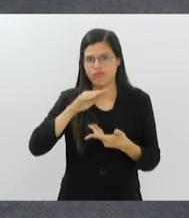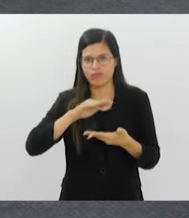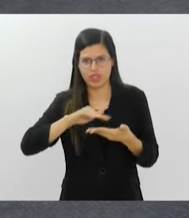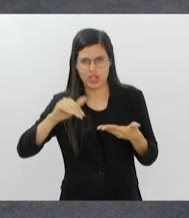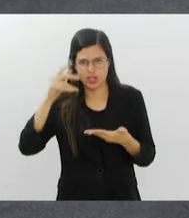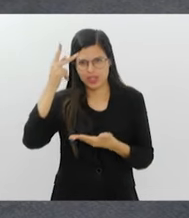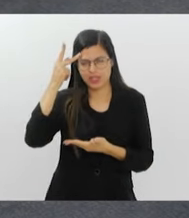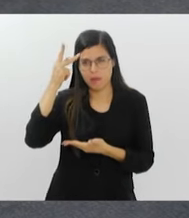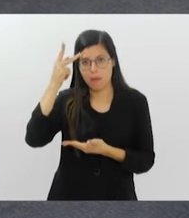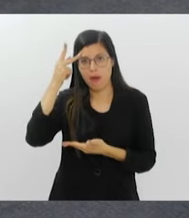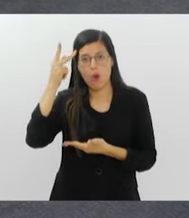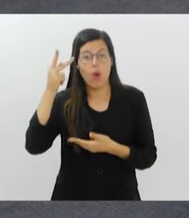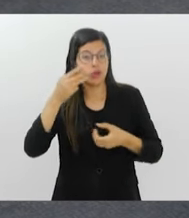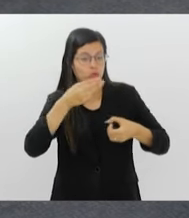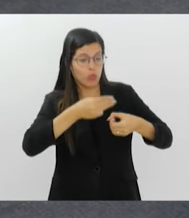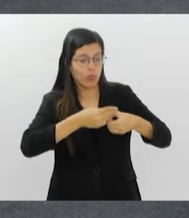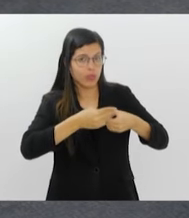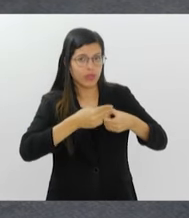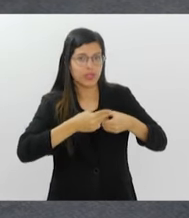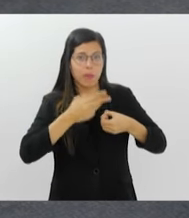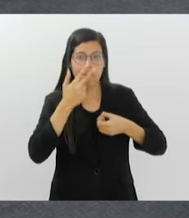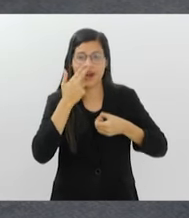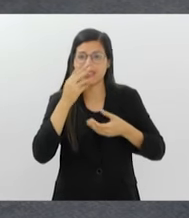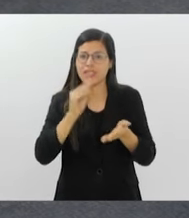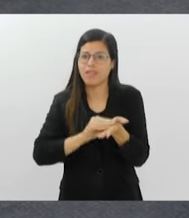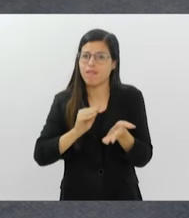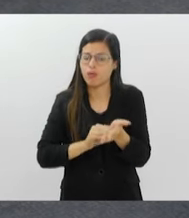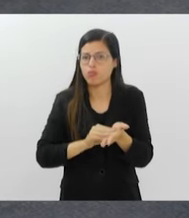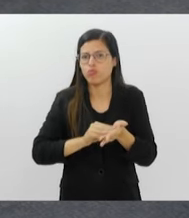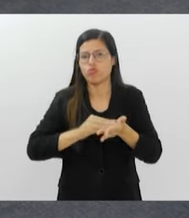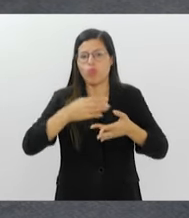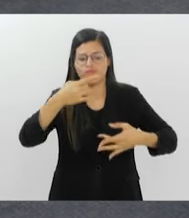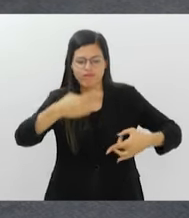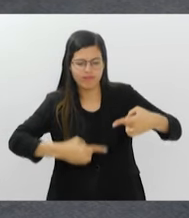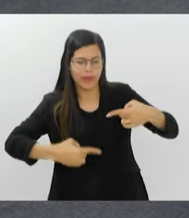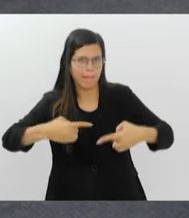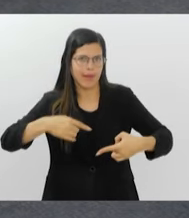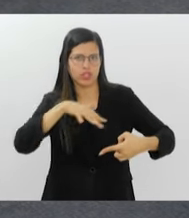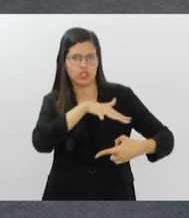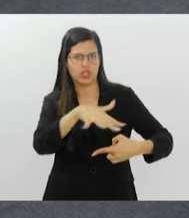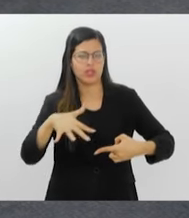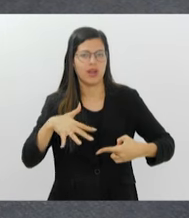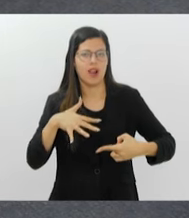ficaram muito aquém do seu debate geral. Então, fica aqui o elogio à Vossa